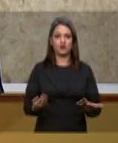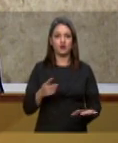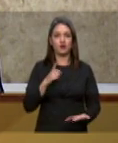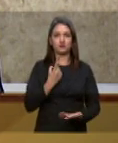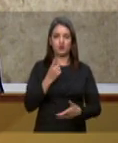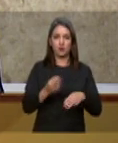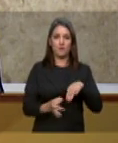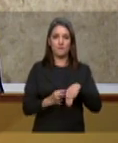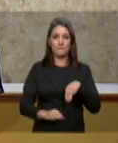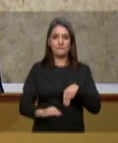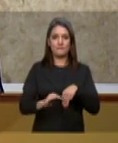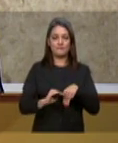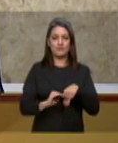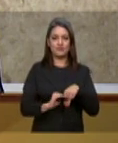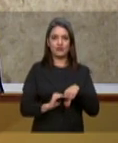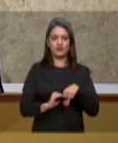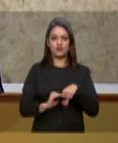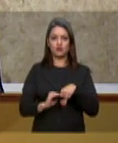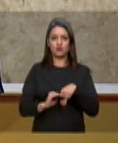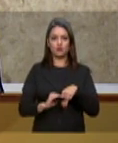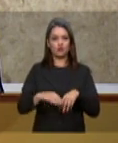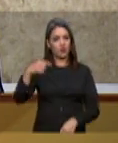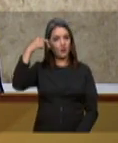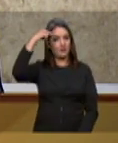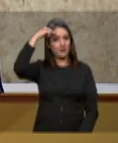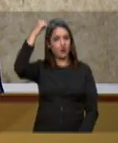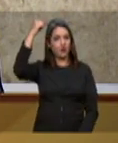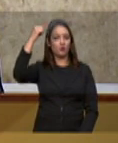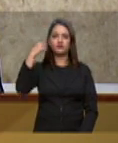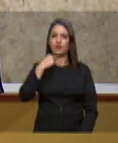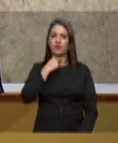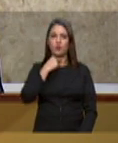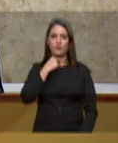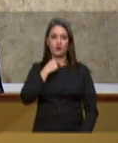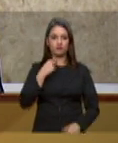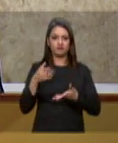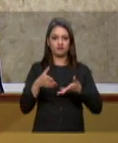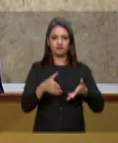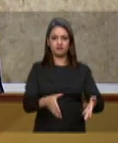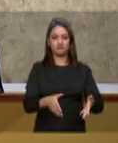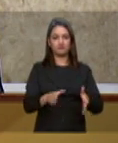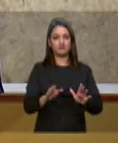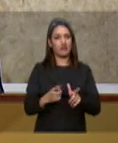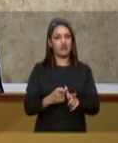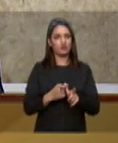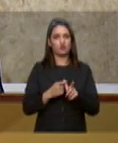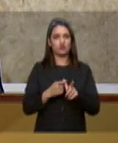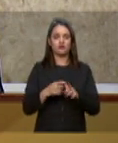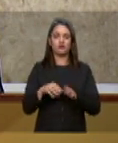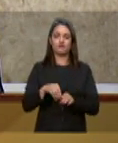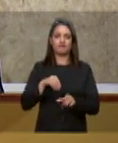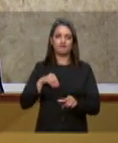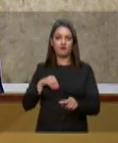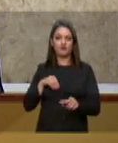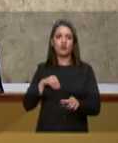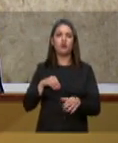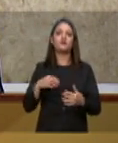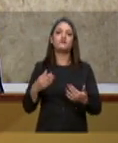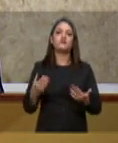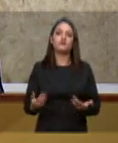afirmada pelo ministro Roberto Barroso. E com essas informações, eu